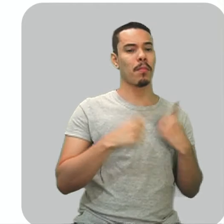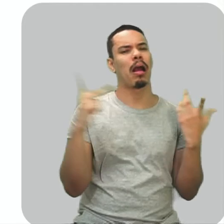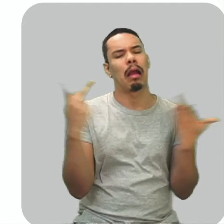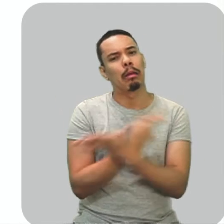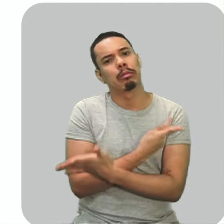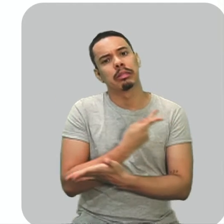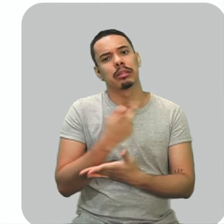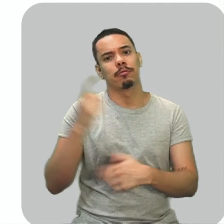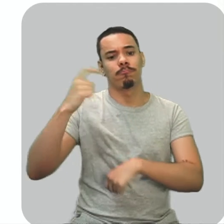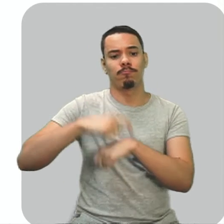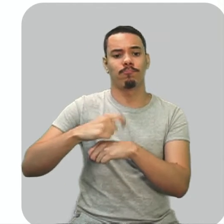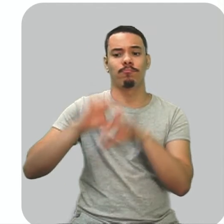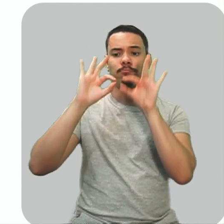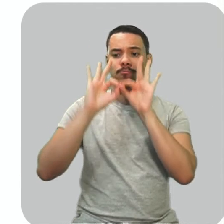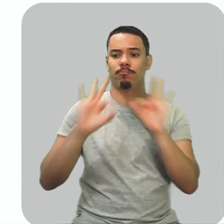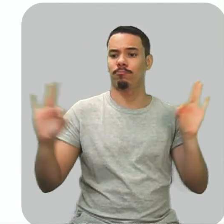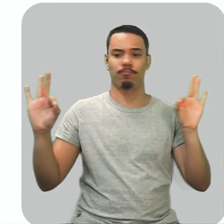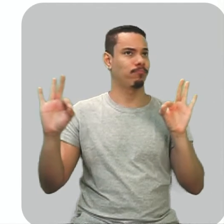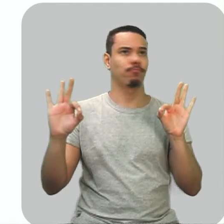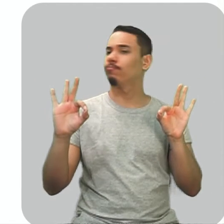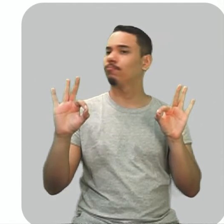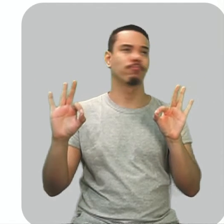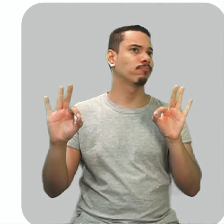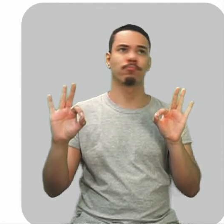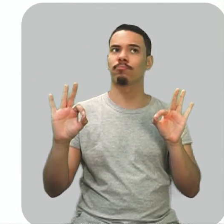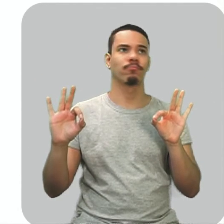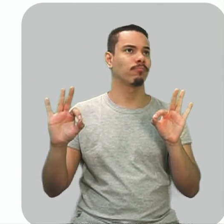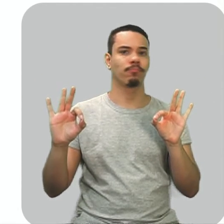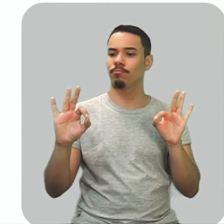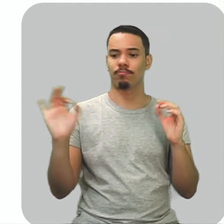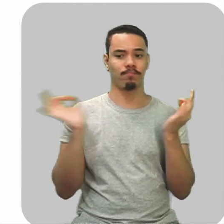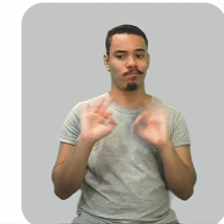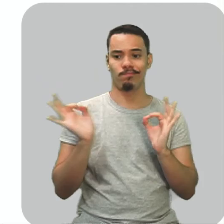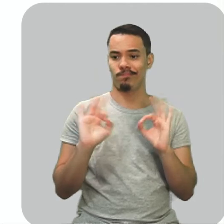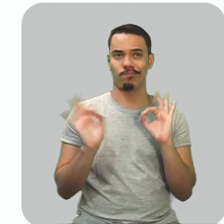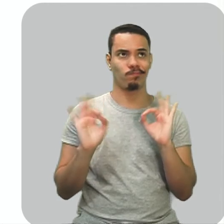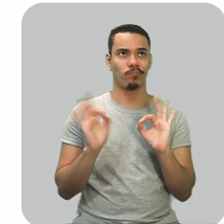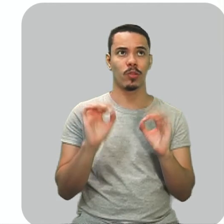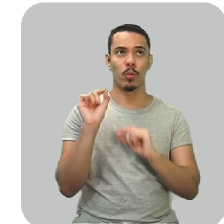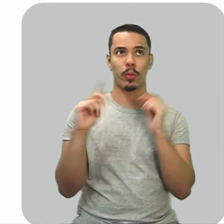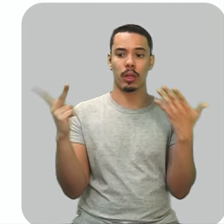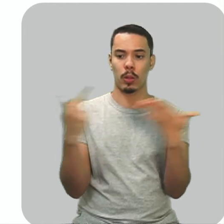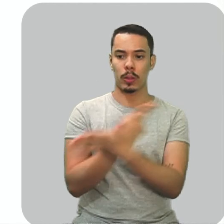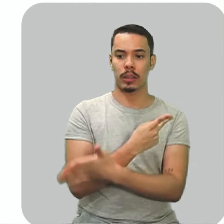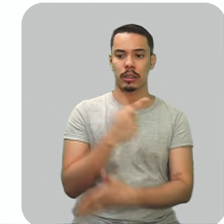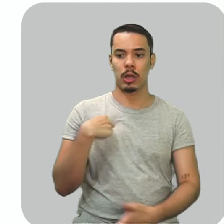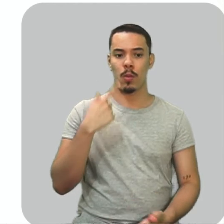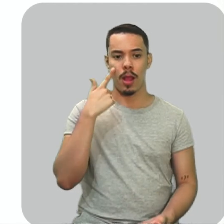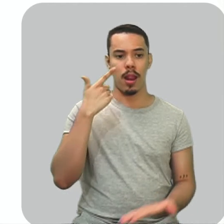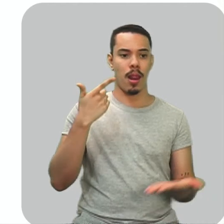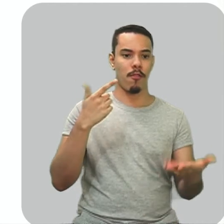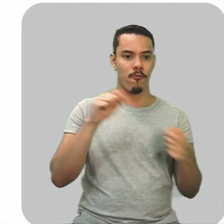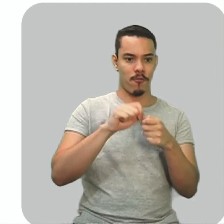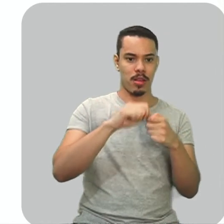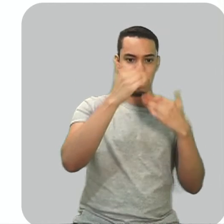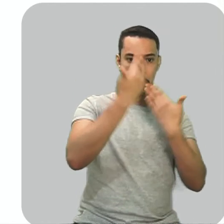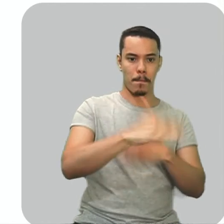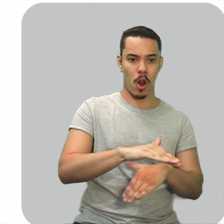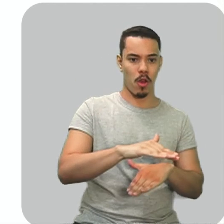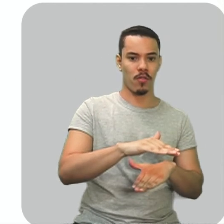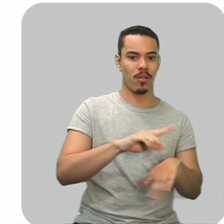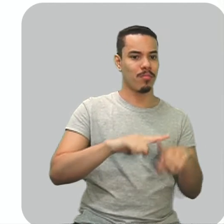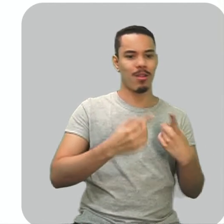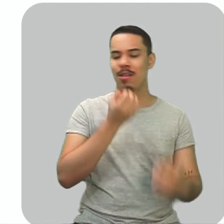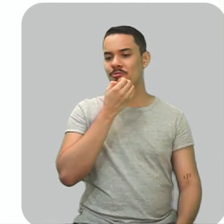aconteceu aqui na oração o Tomatinho o que que aconteceu não foi bem a prova então a gente